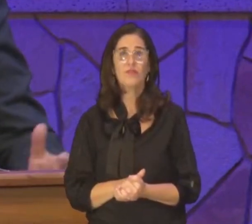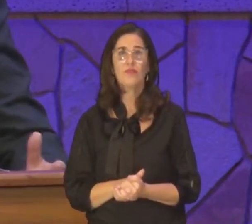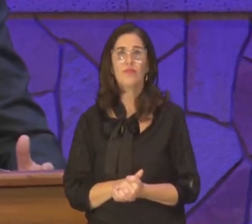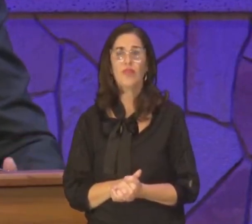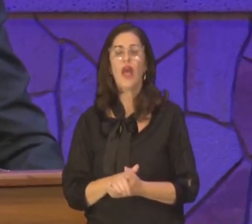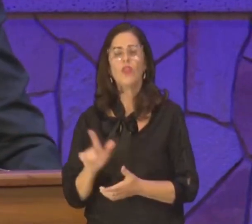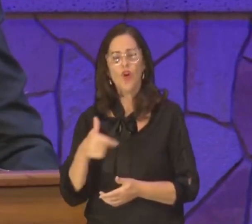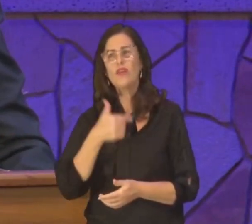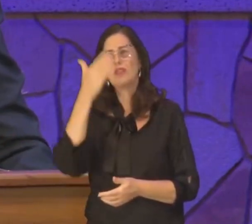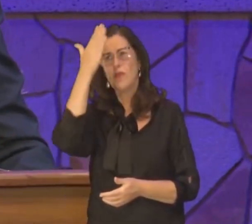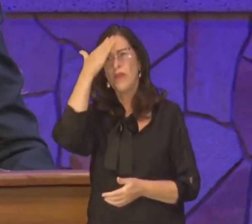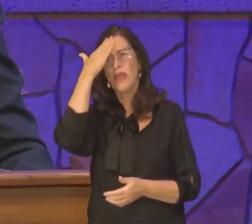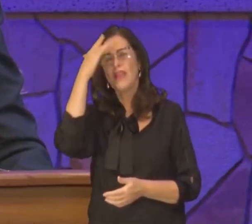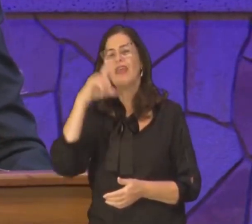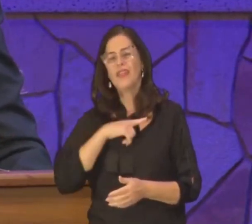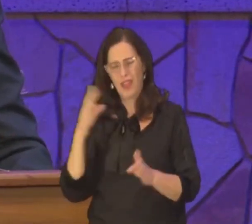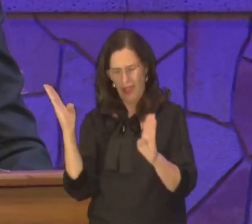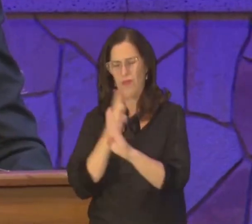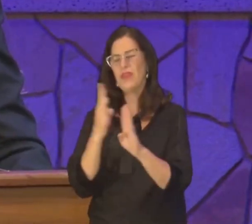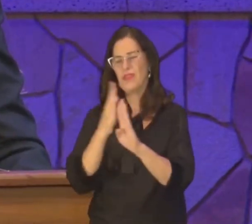Nós sabemos que há perseguição.